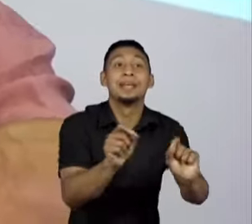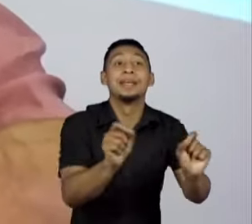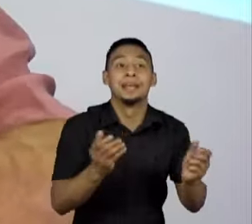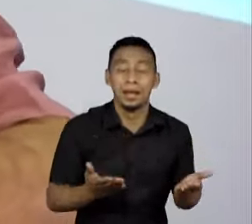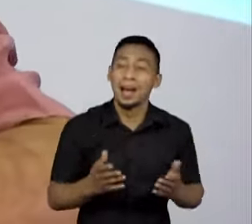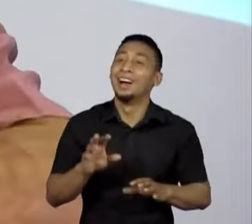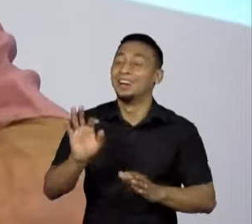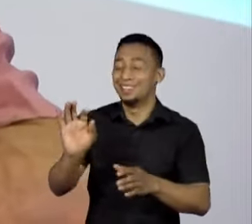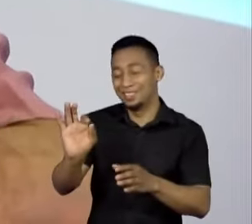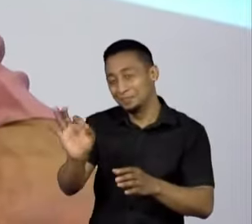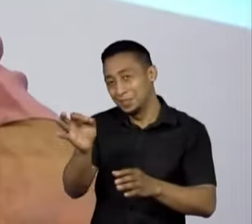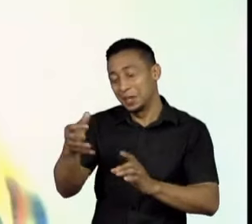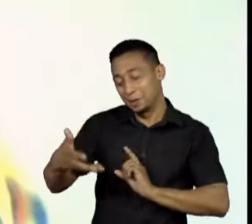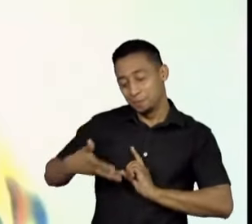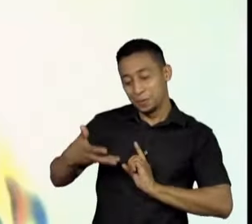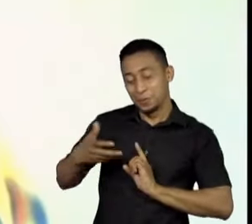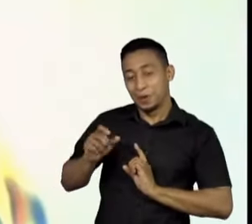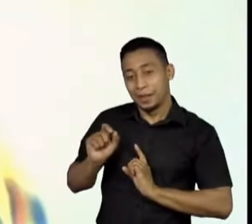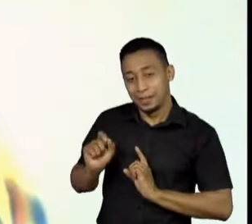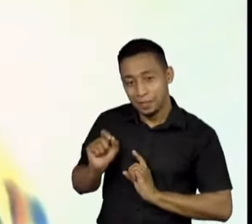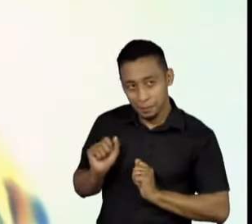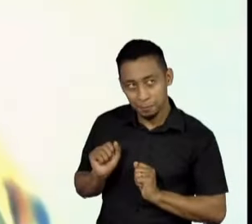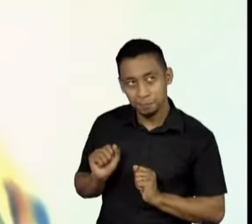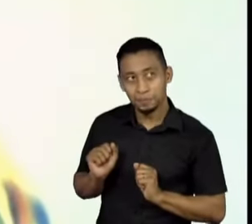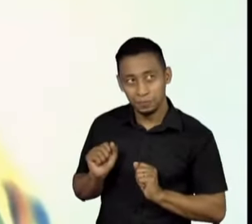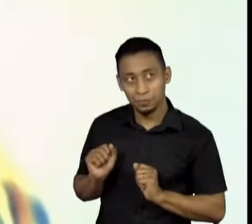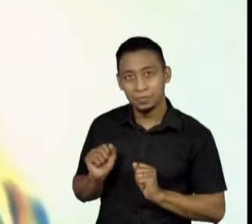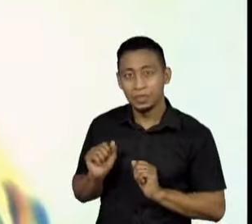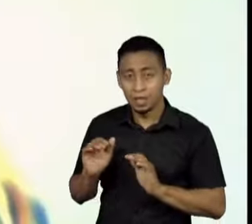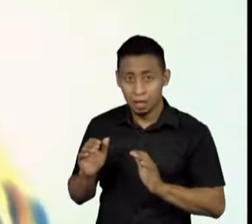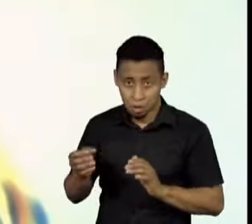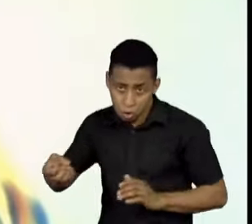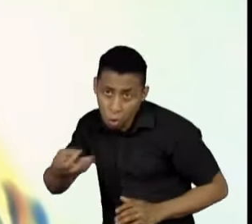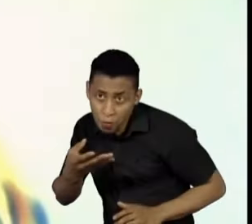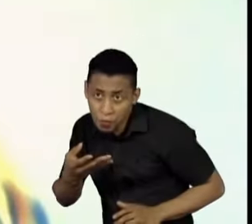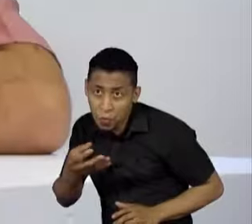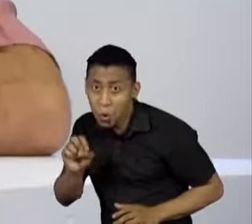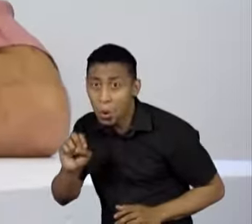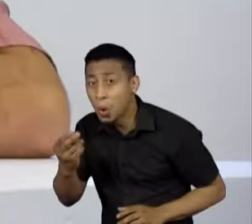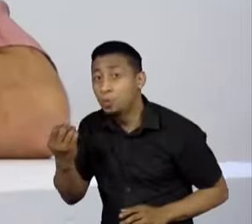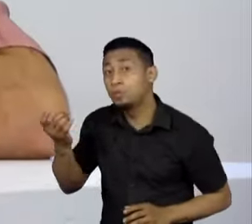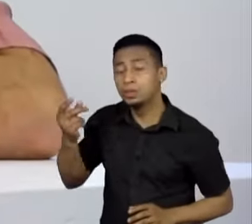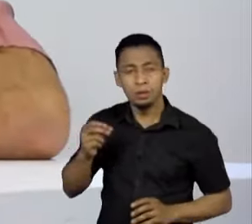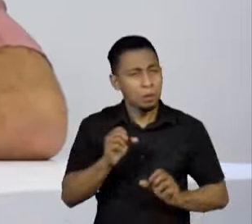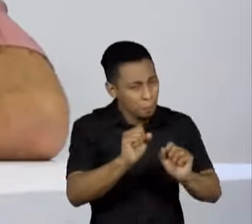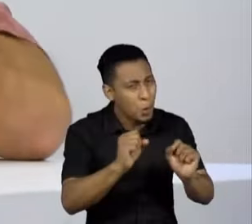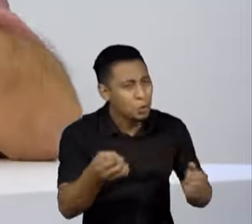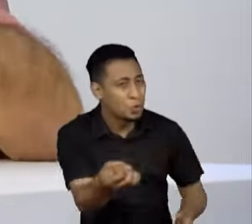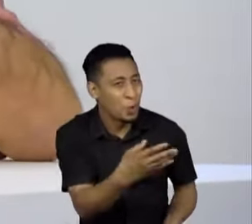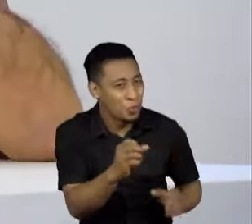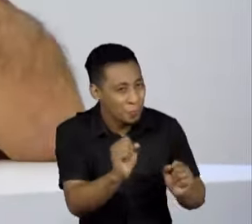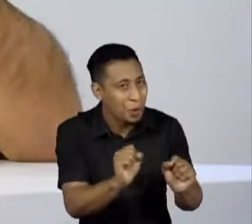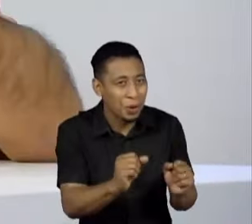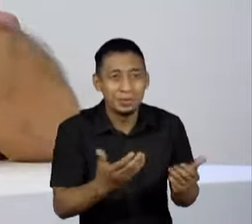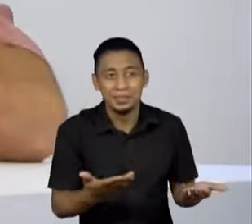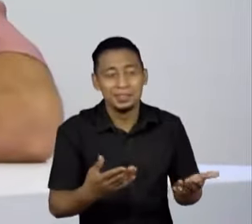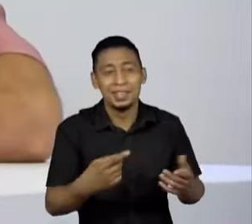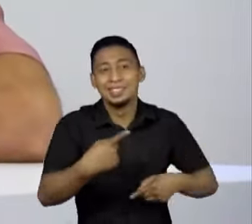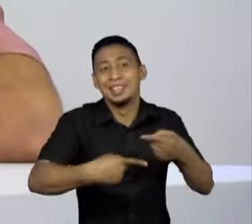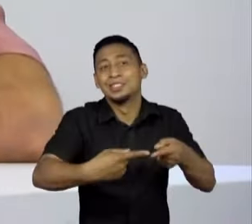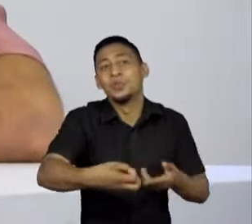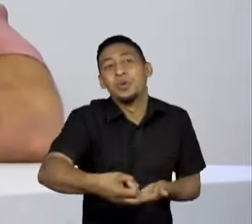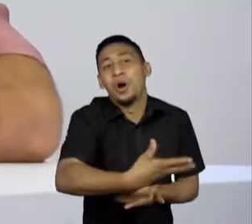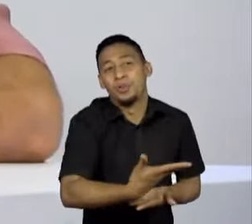quem tem me inspirado. Na atualidade? Pode ser. Da juventude, dessa nova